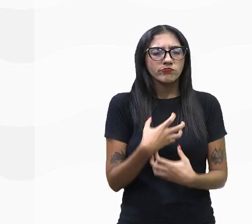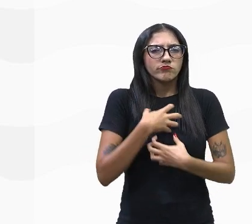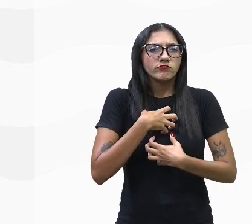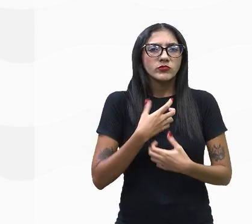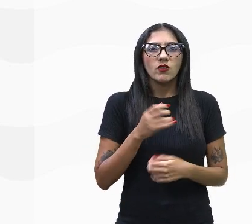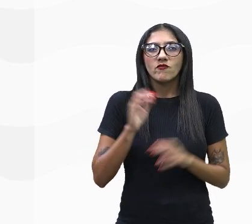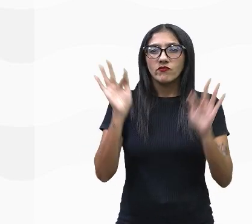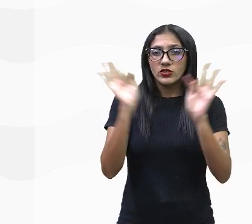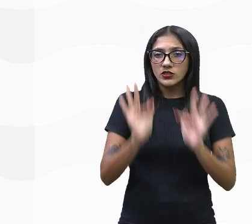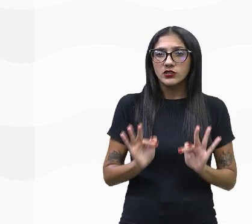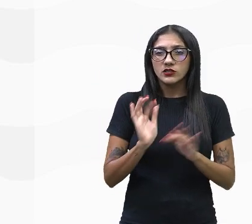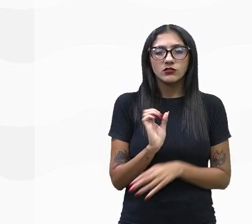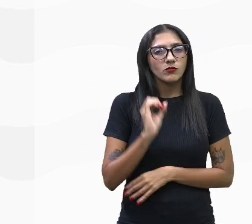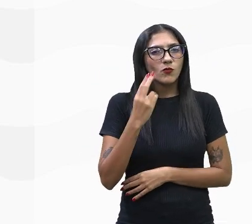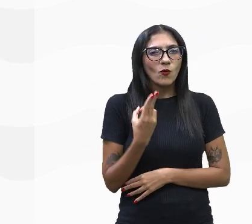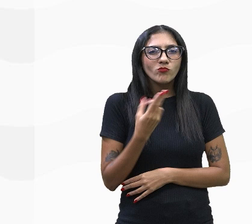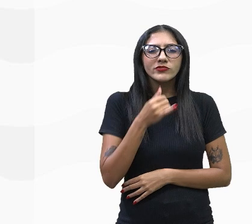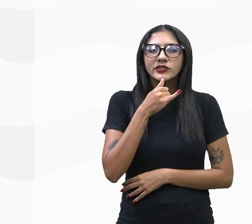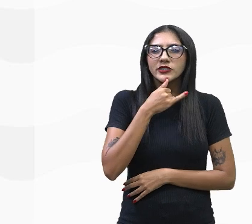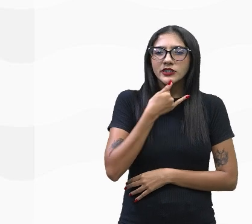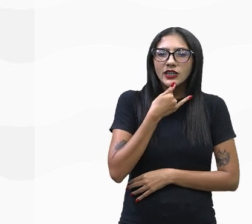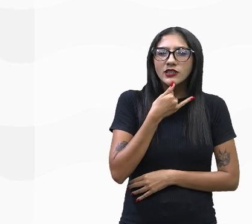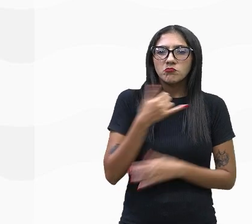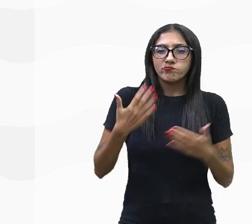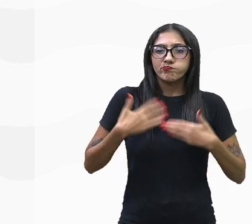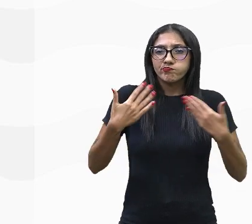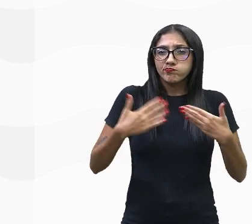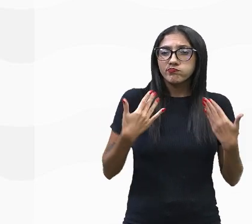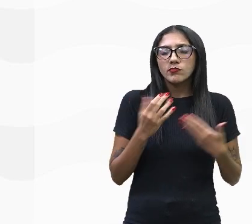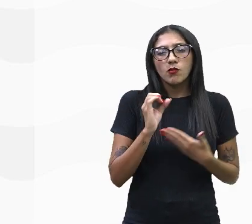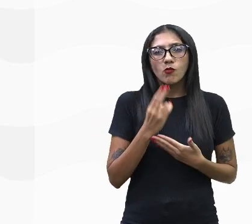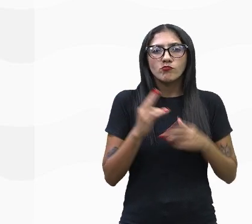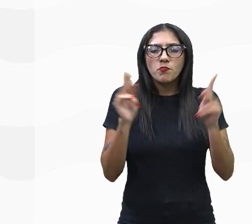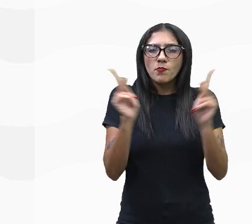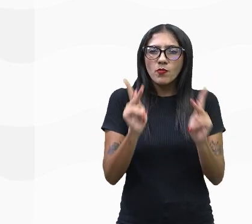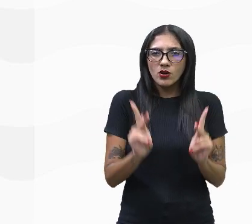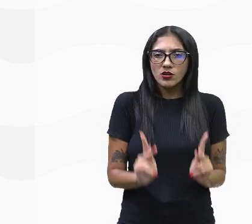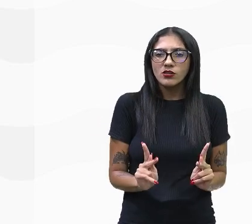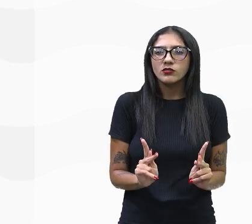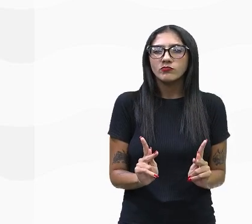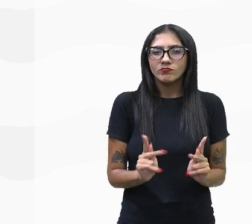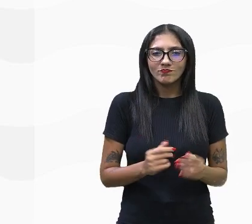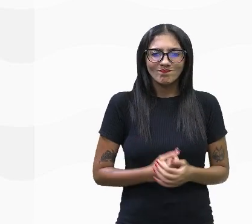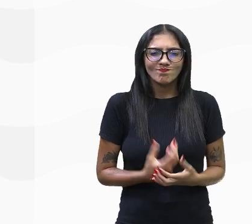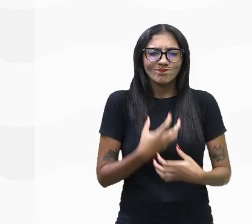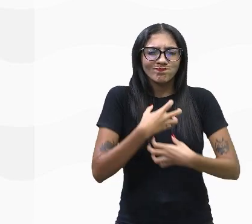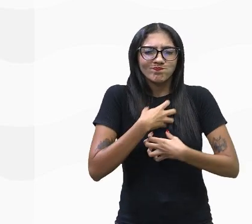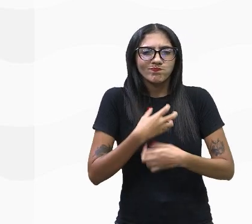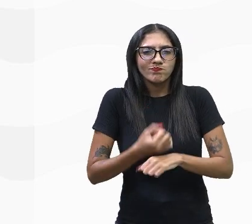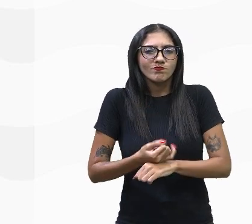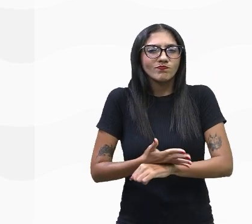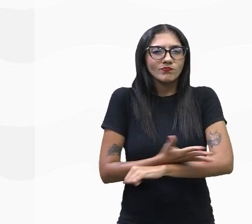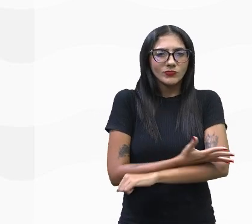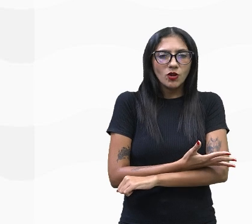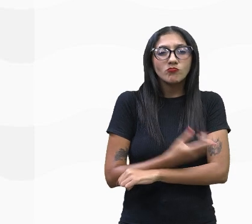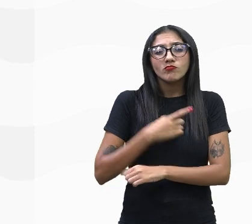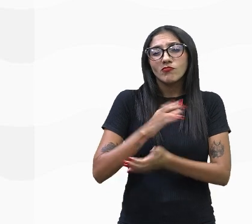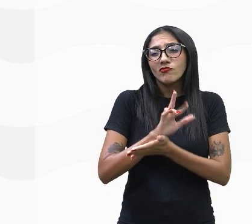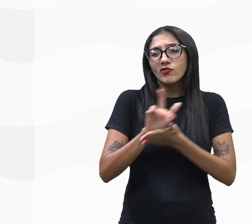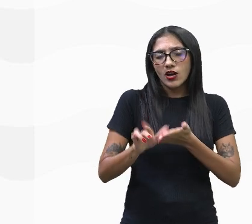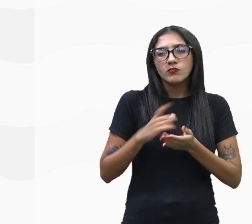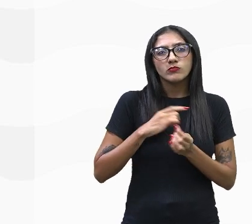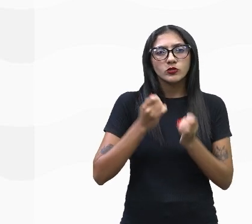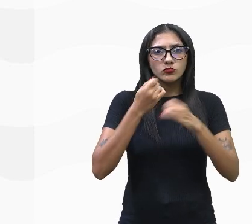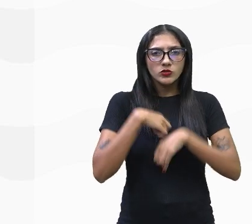ou tristeza, euforia ou paz de espírito. O espectro emocional é vasto e pode unir